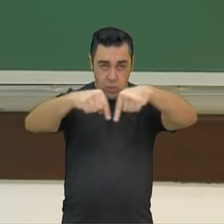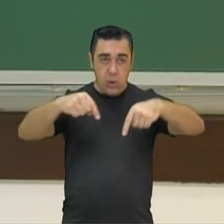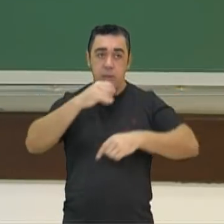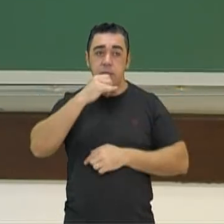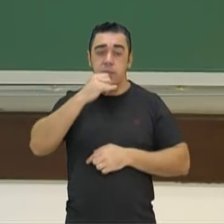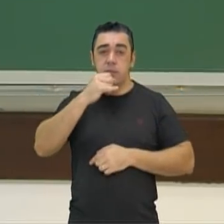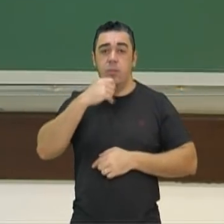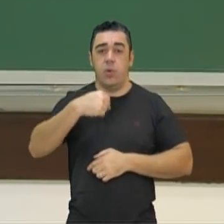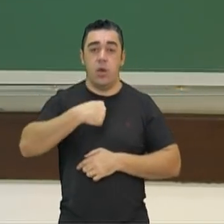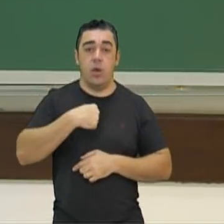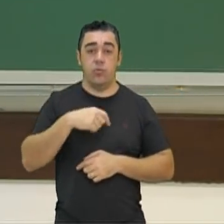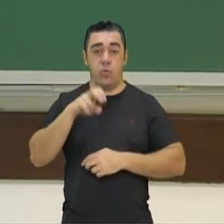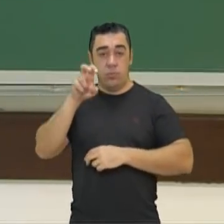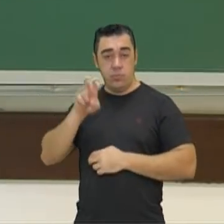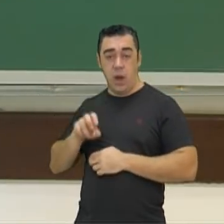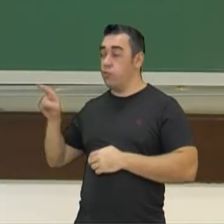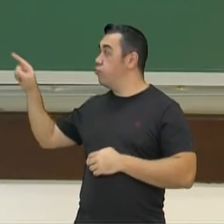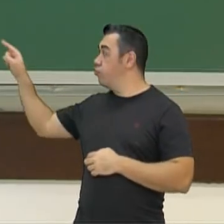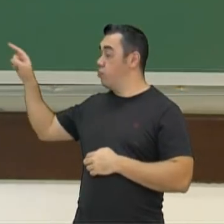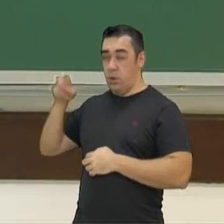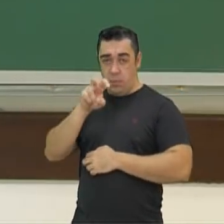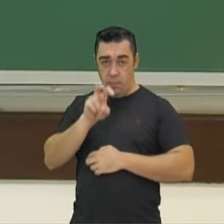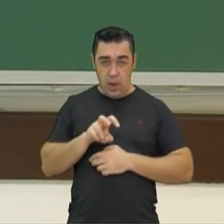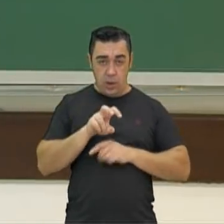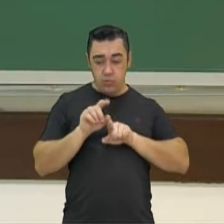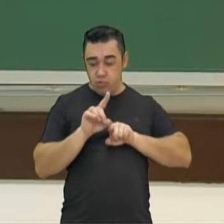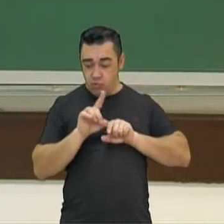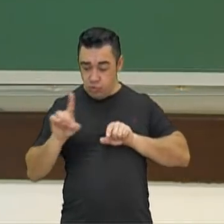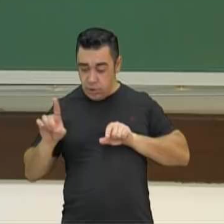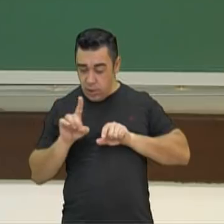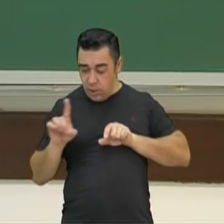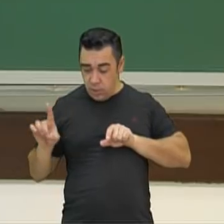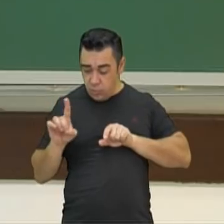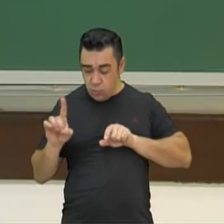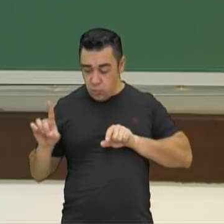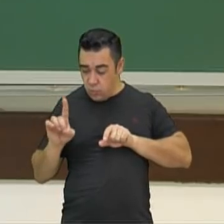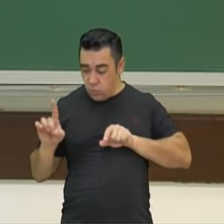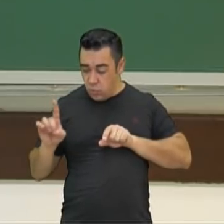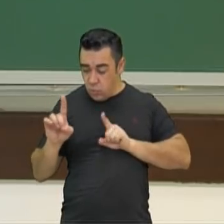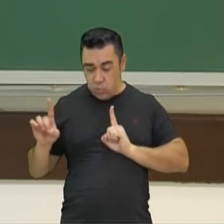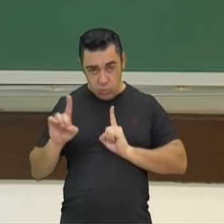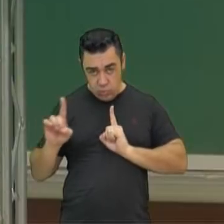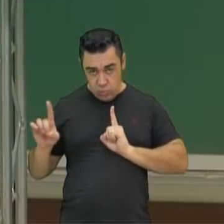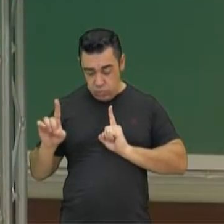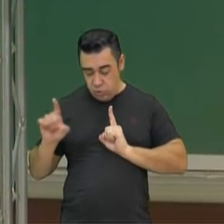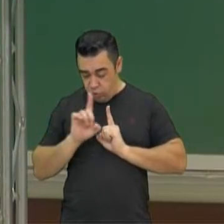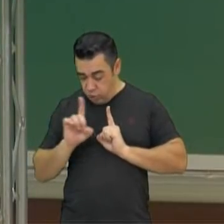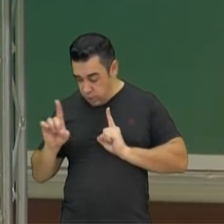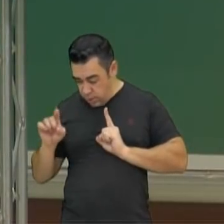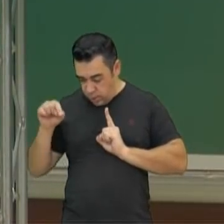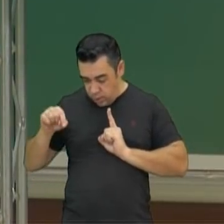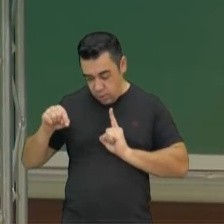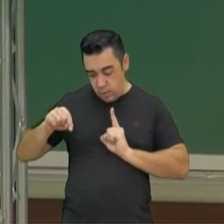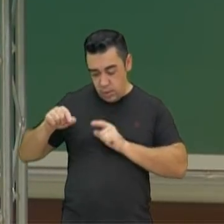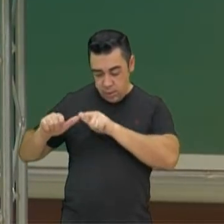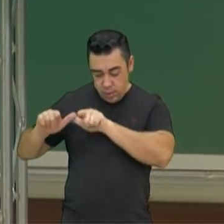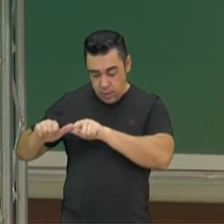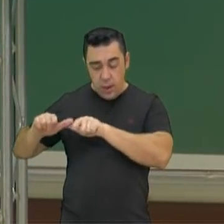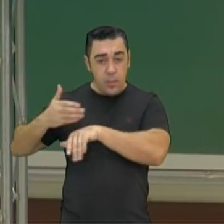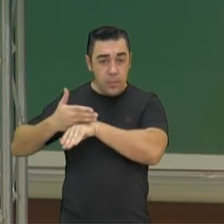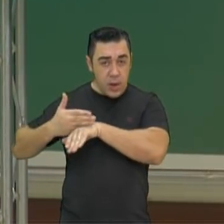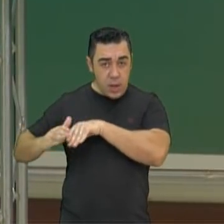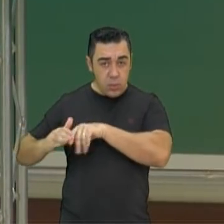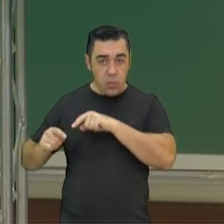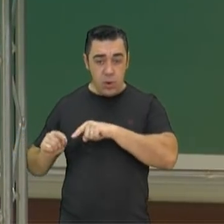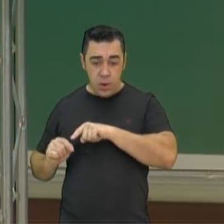está aqui embaixo, o lado direito lá tem que ficar a casinha branca. Se o jogador está em cima, o lado direito, a casinha tem que ser a branquinha. Não